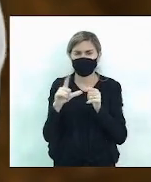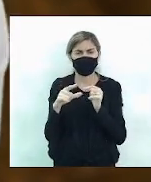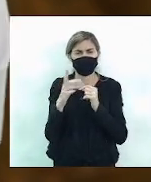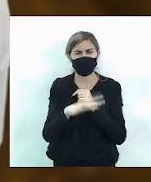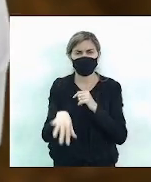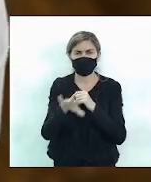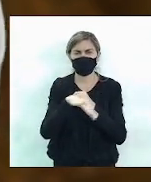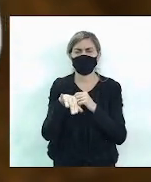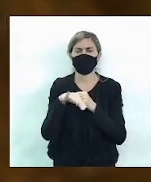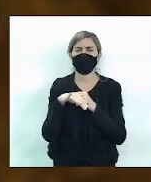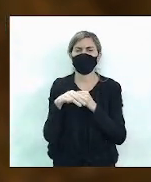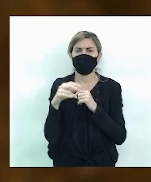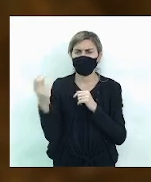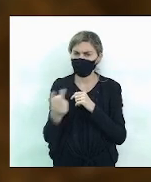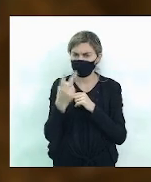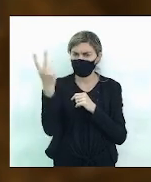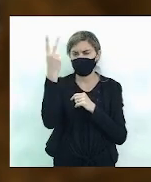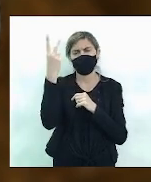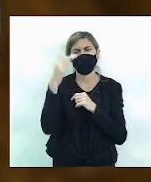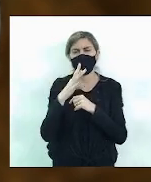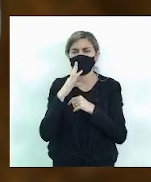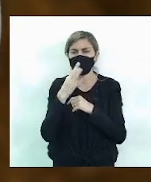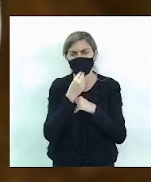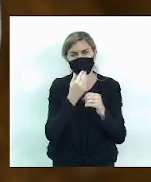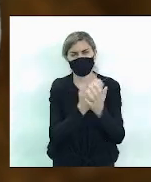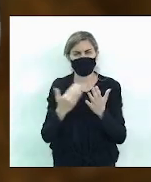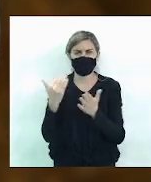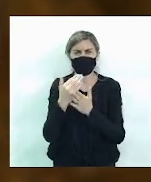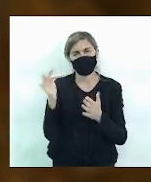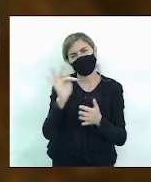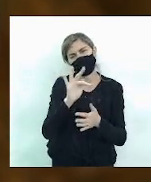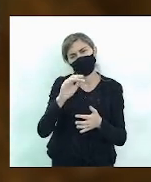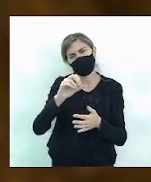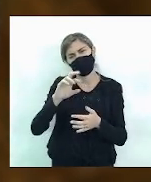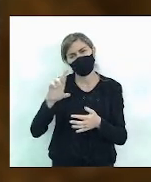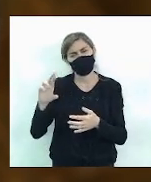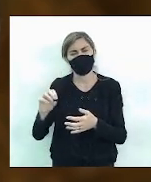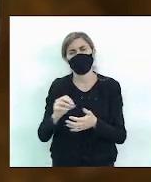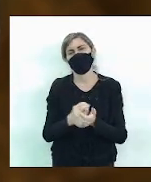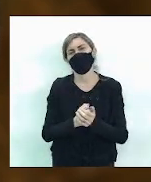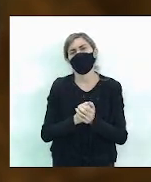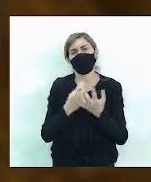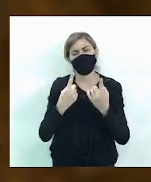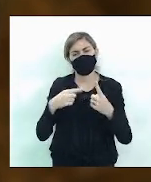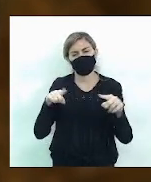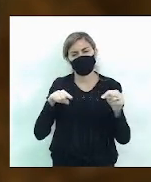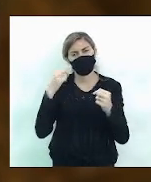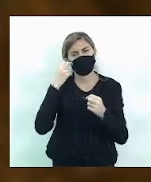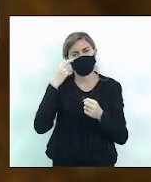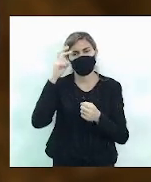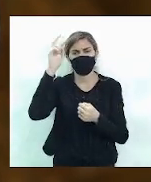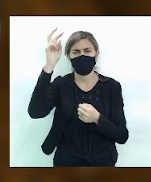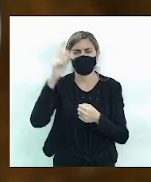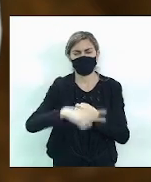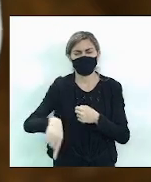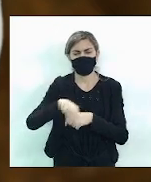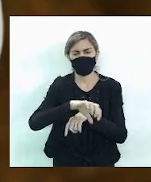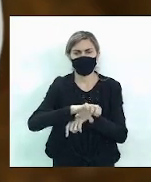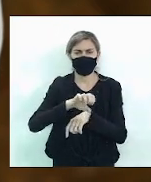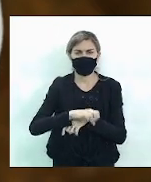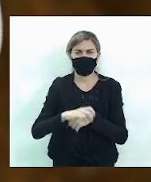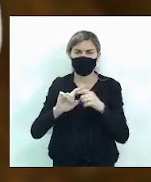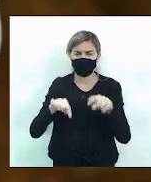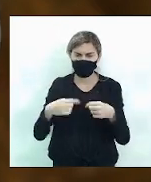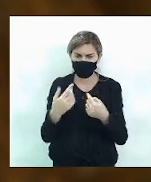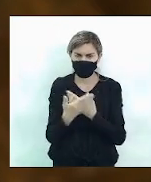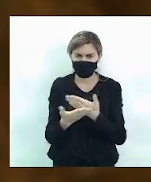de Petrúcio Amorim e valorize, conheça mais um pouco o forró, certo? Essa música cultural do nosso estado. Seu